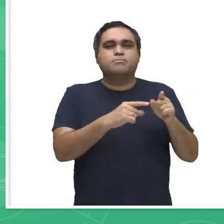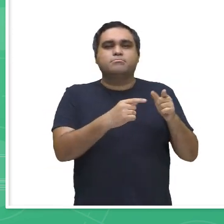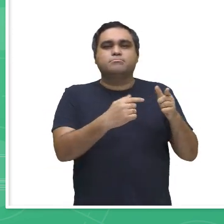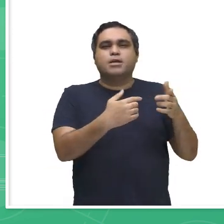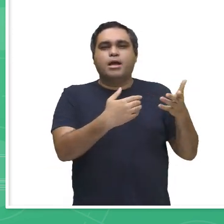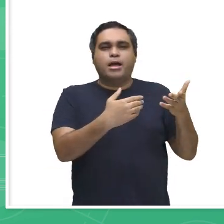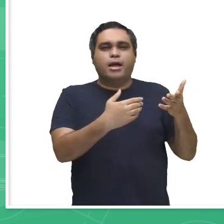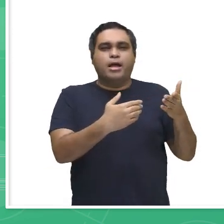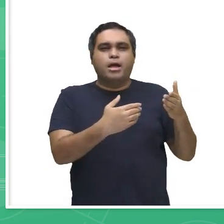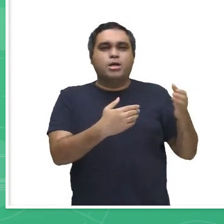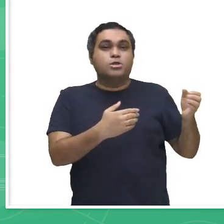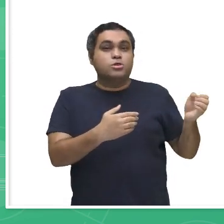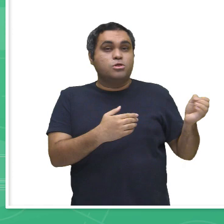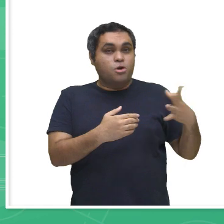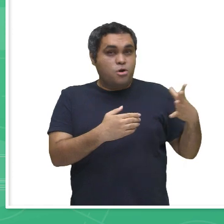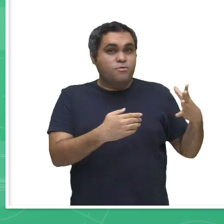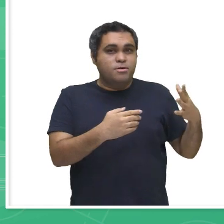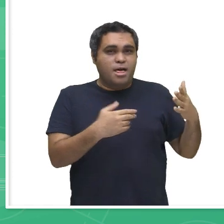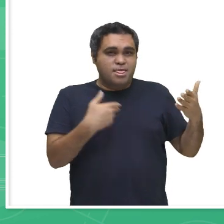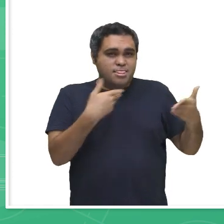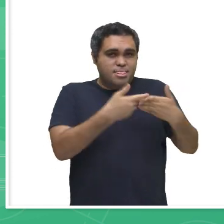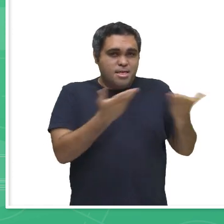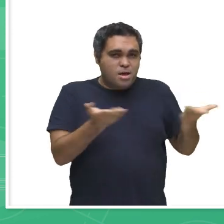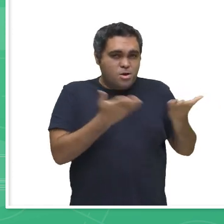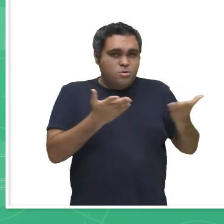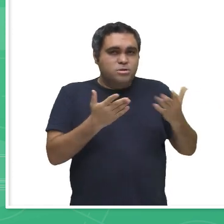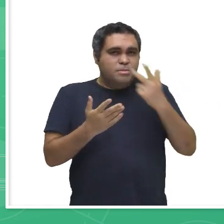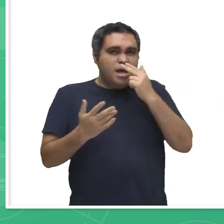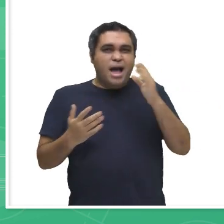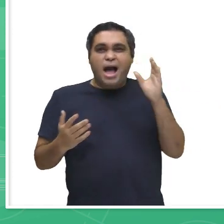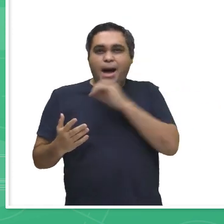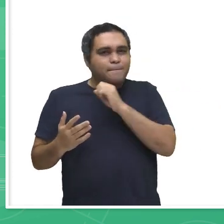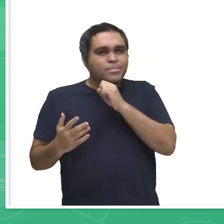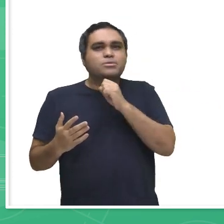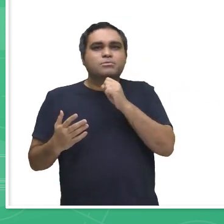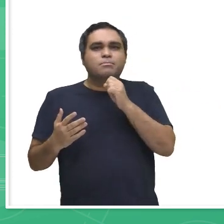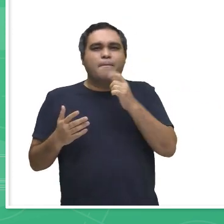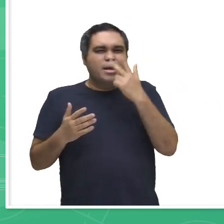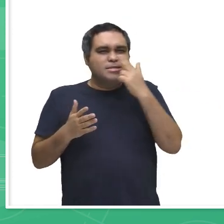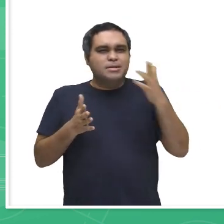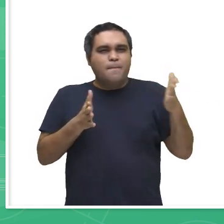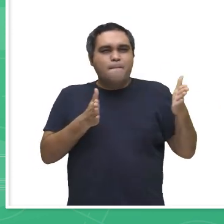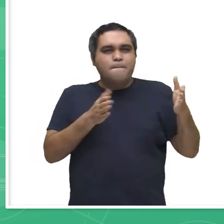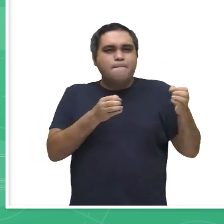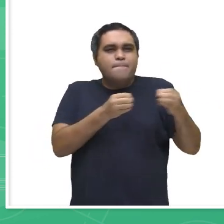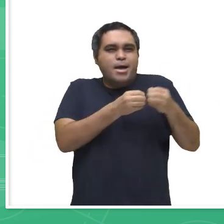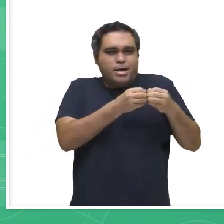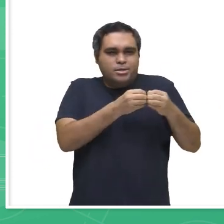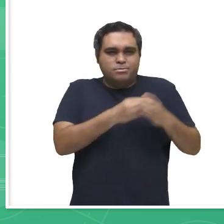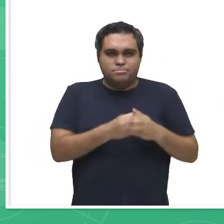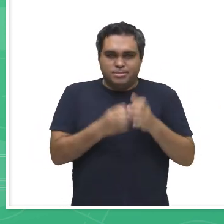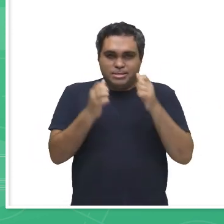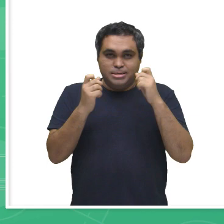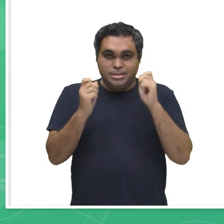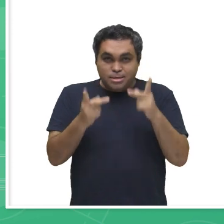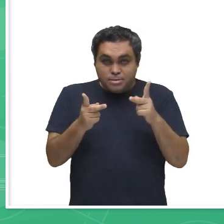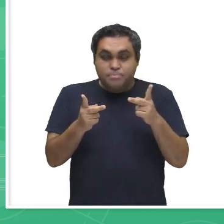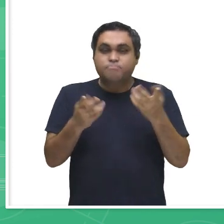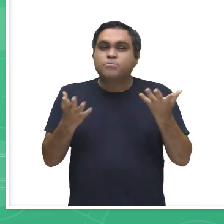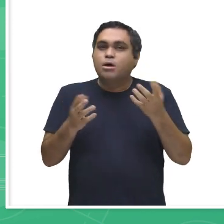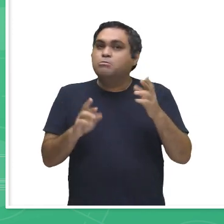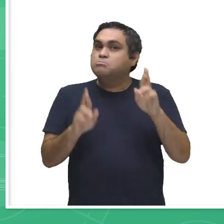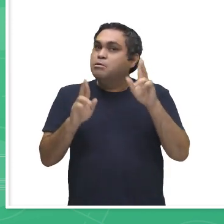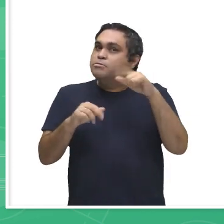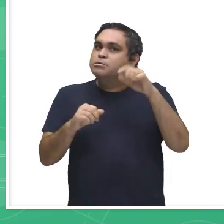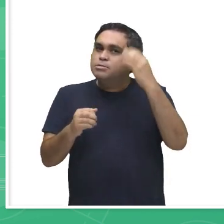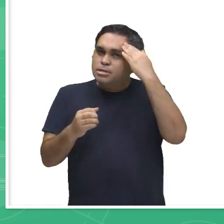muito rápida e continuam acontecendo de uma maneira muito rápida hoje ainda. É ou não é verdade? Muito bem, eu espero que tenham acompanhado direitinho a aula, porque